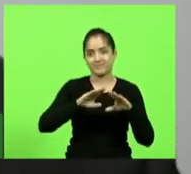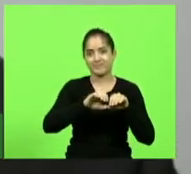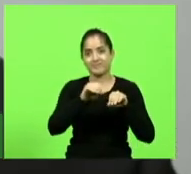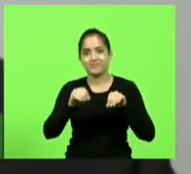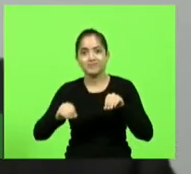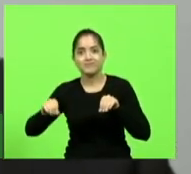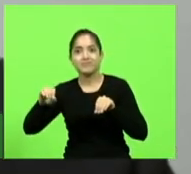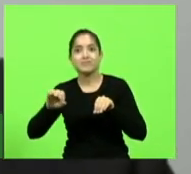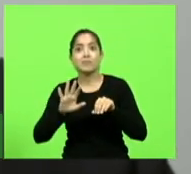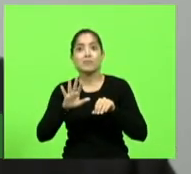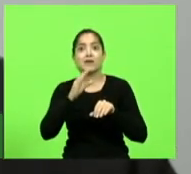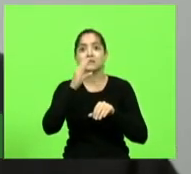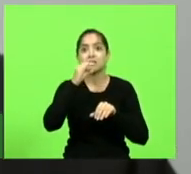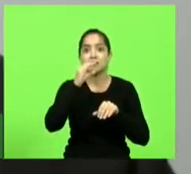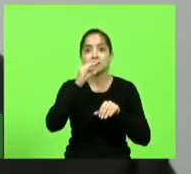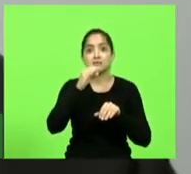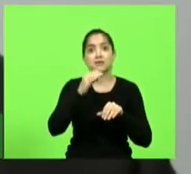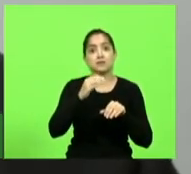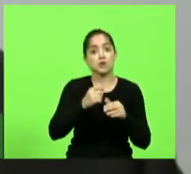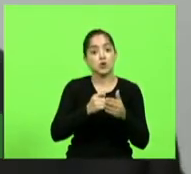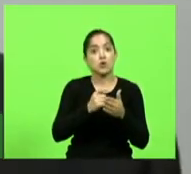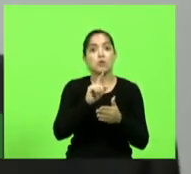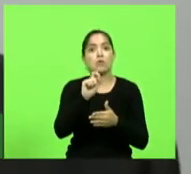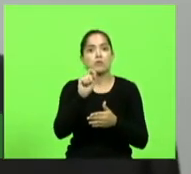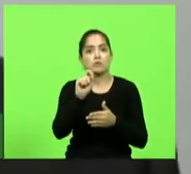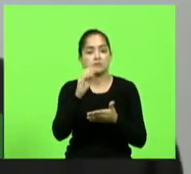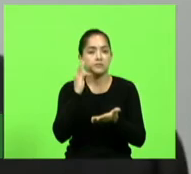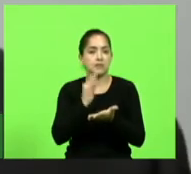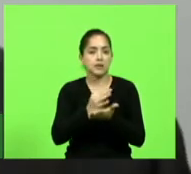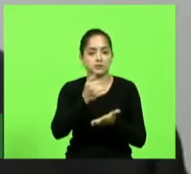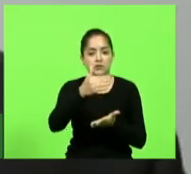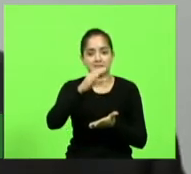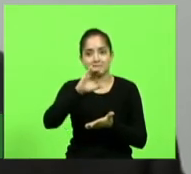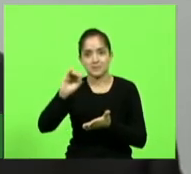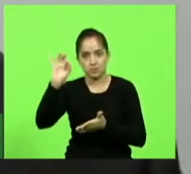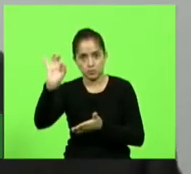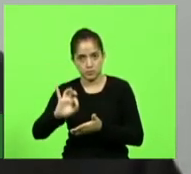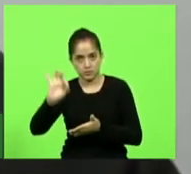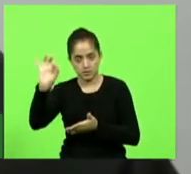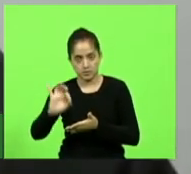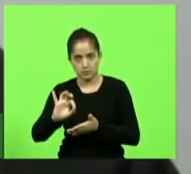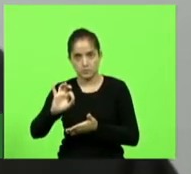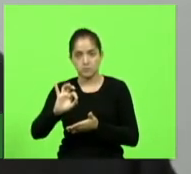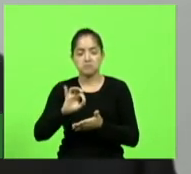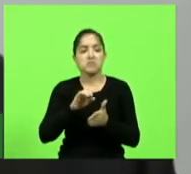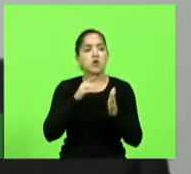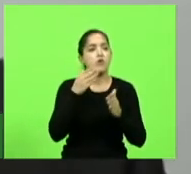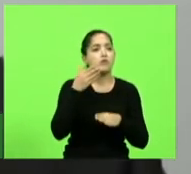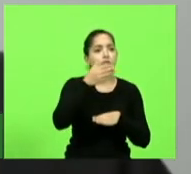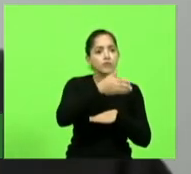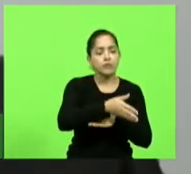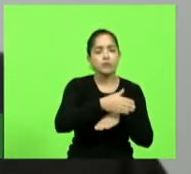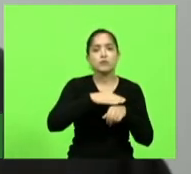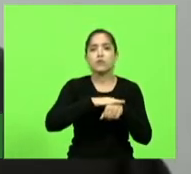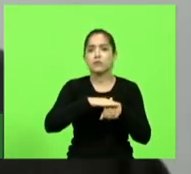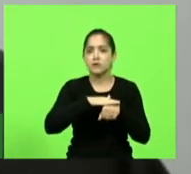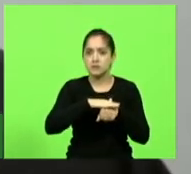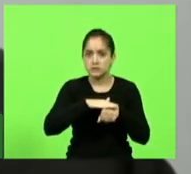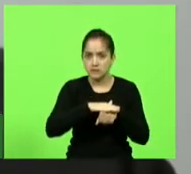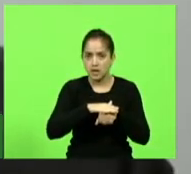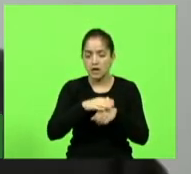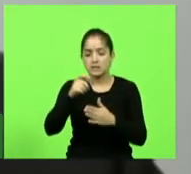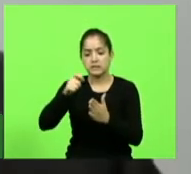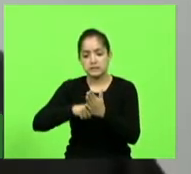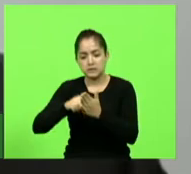cobra 100%. É, dos municípios. 100%. Eu fui conversar com a agência reguladora, levei as